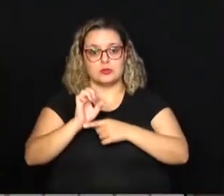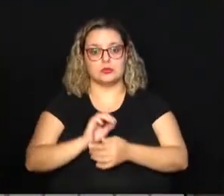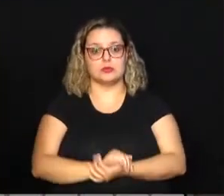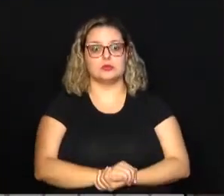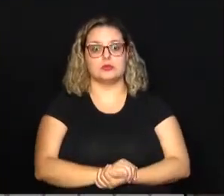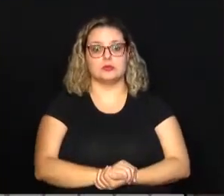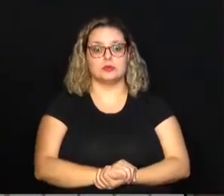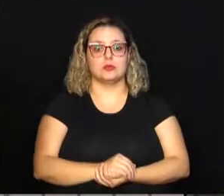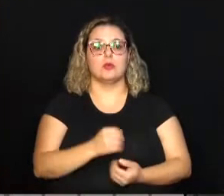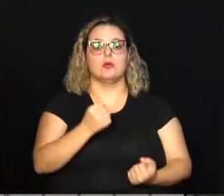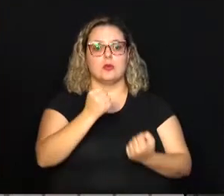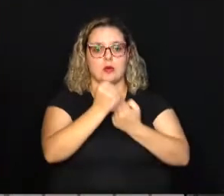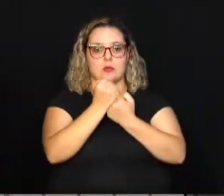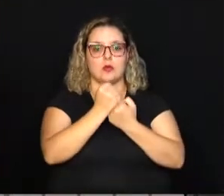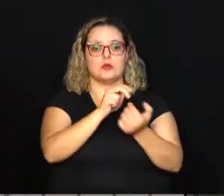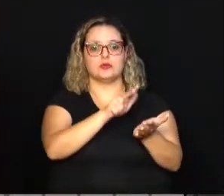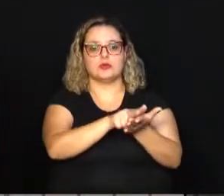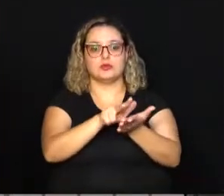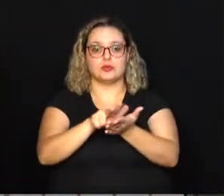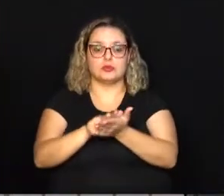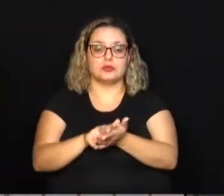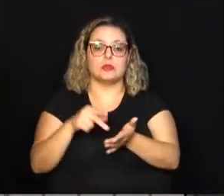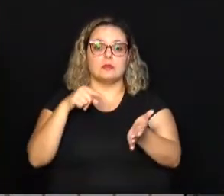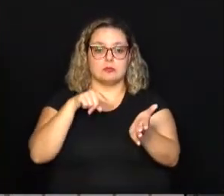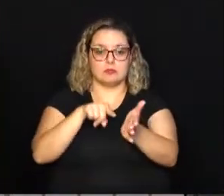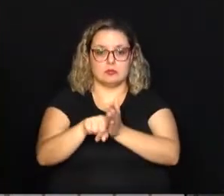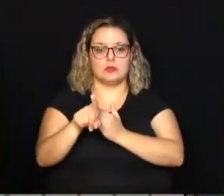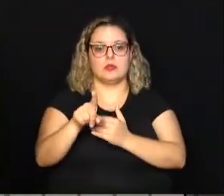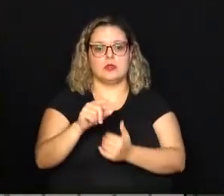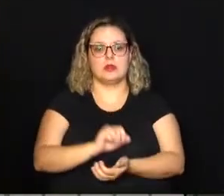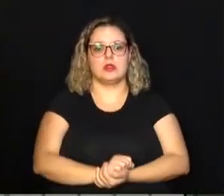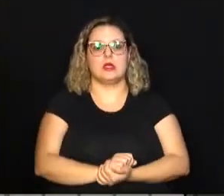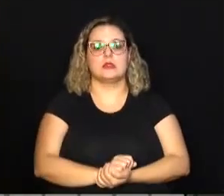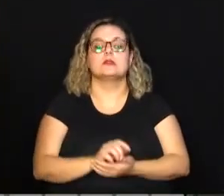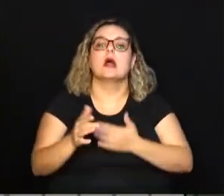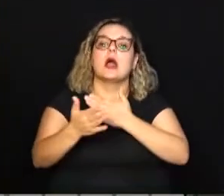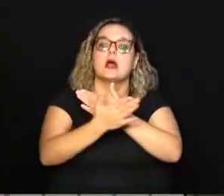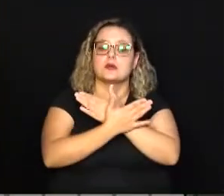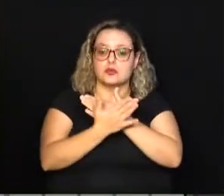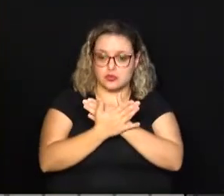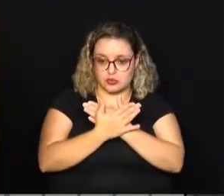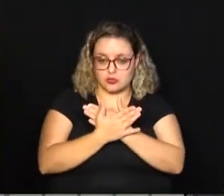leitos. Meu questionamento, esse aporte que